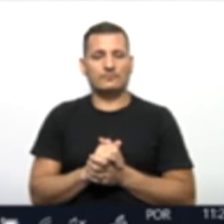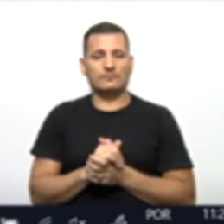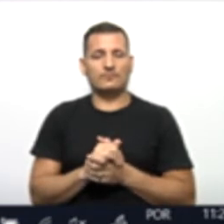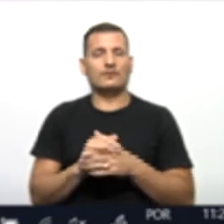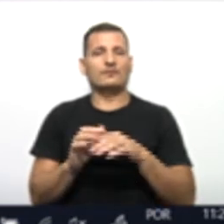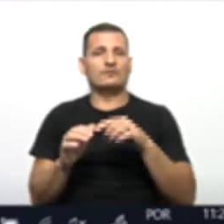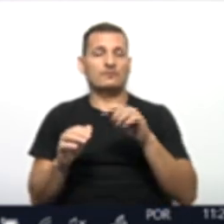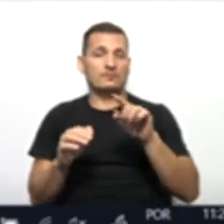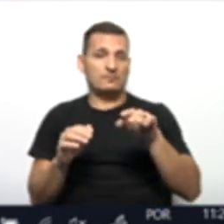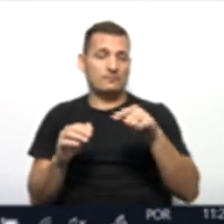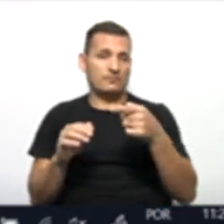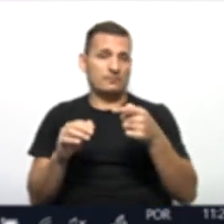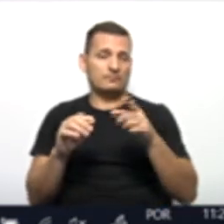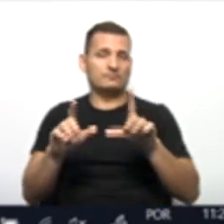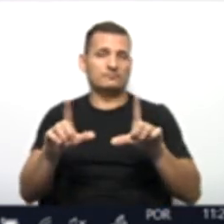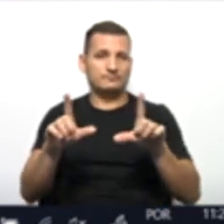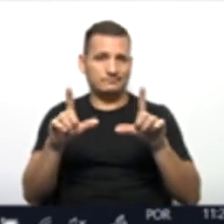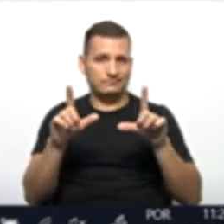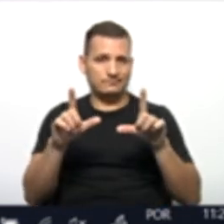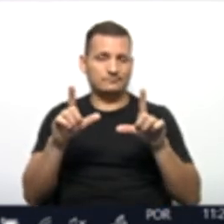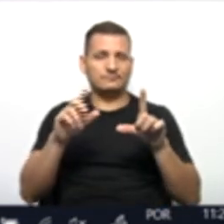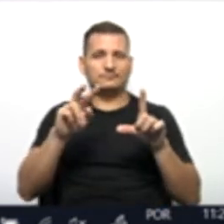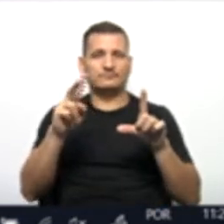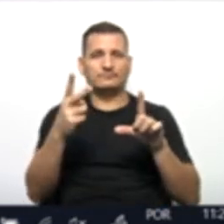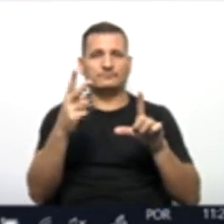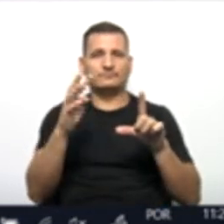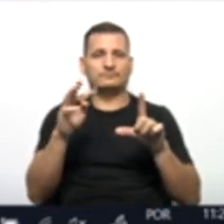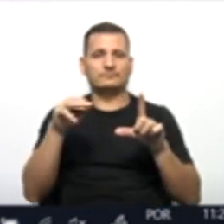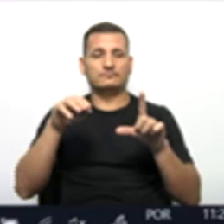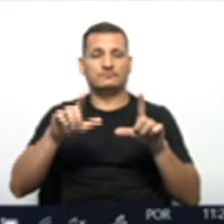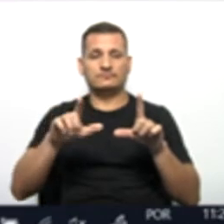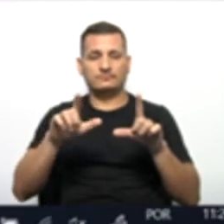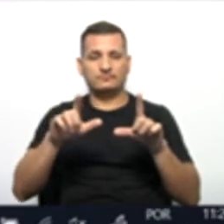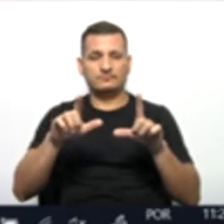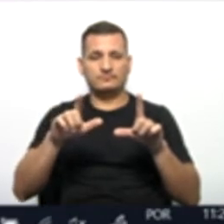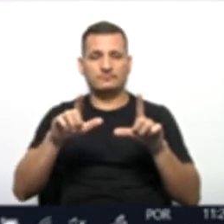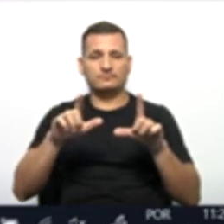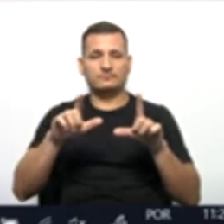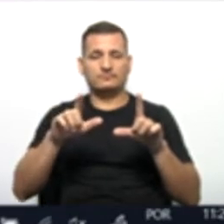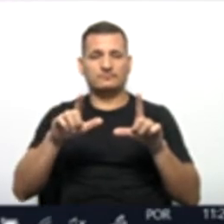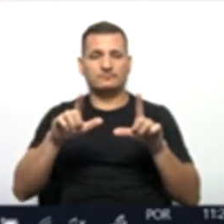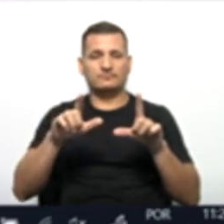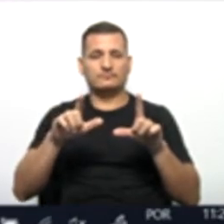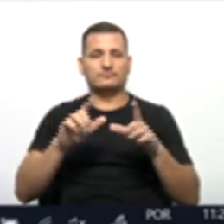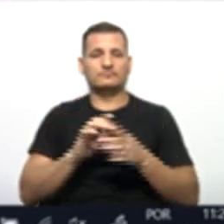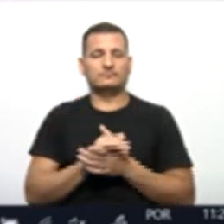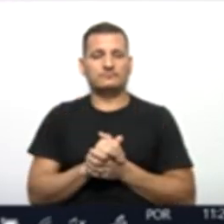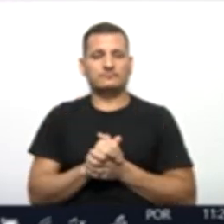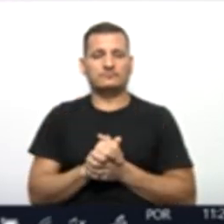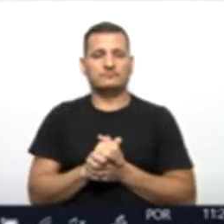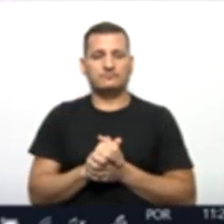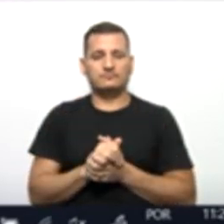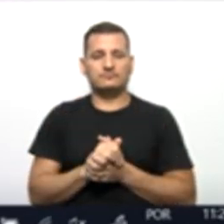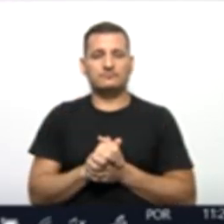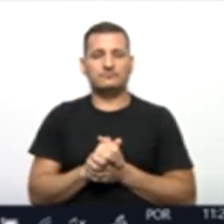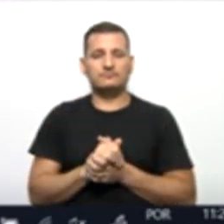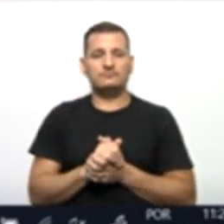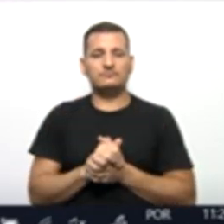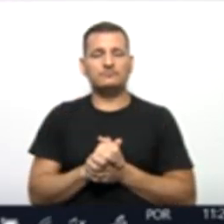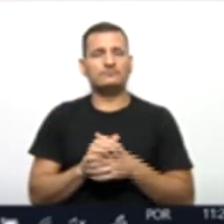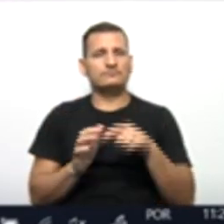página ver contatos html que deverá ser criada por vocês nessa ver